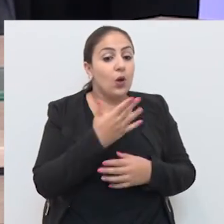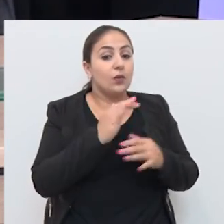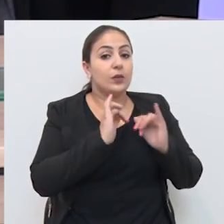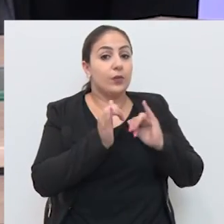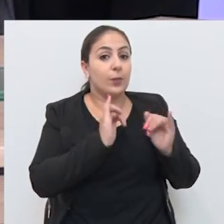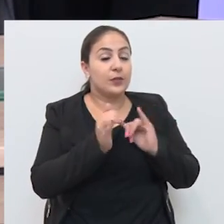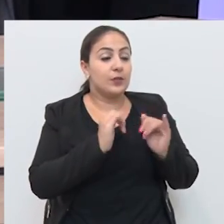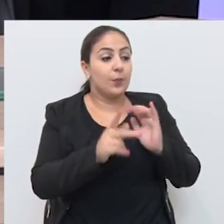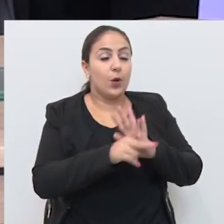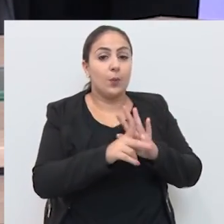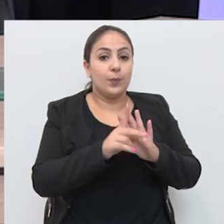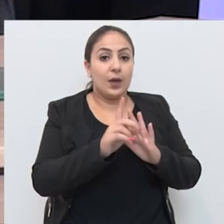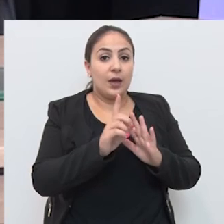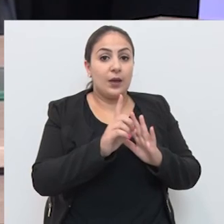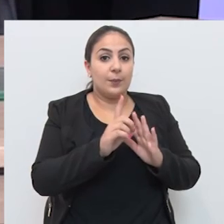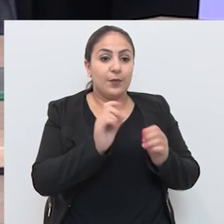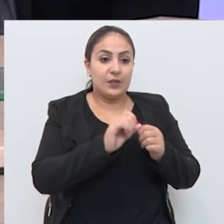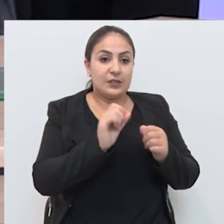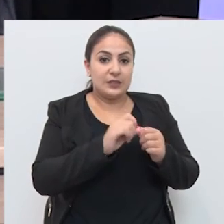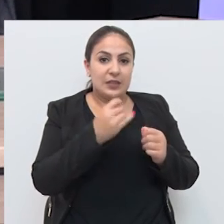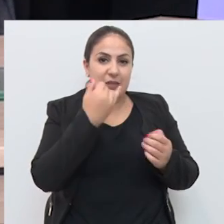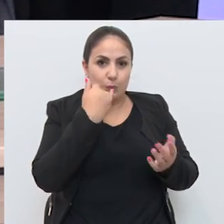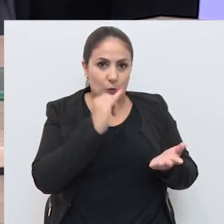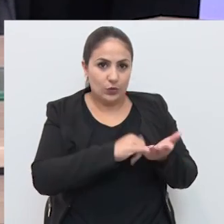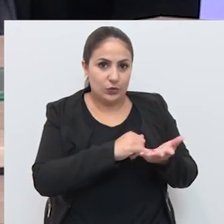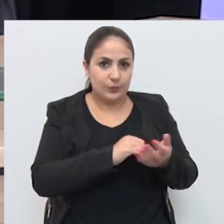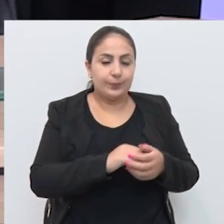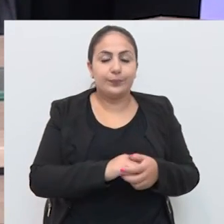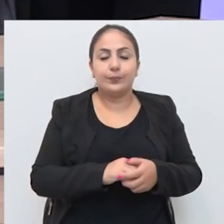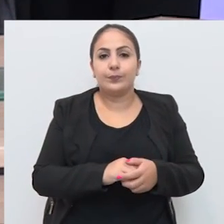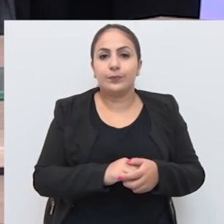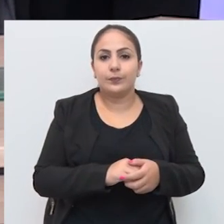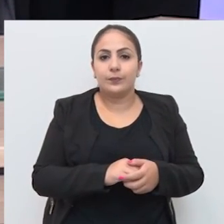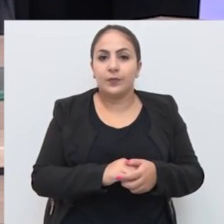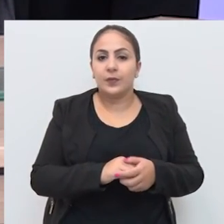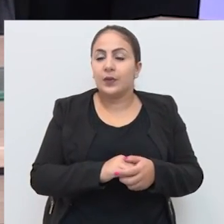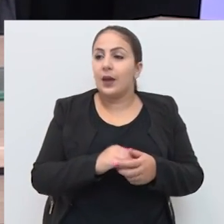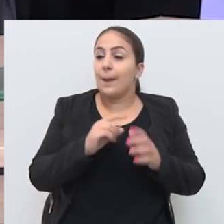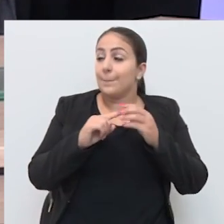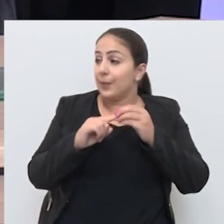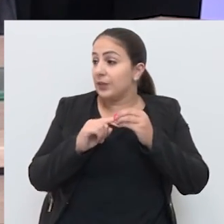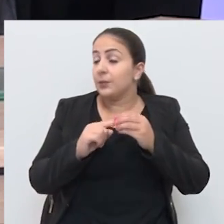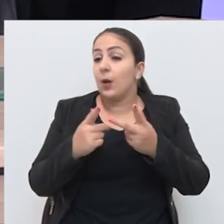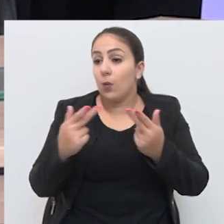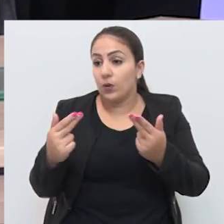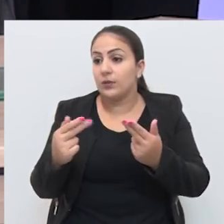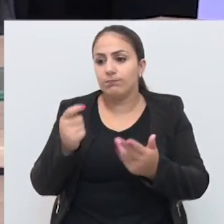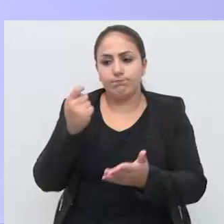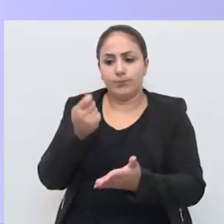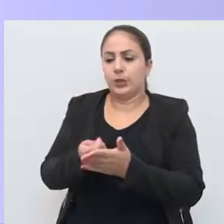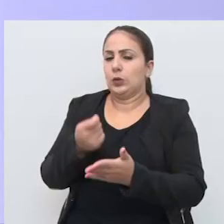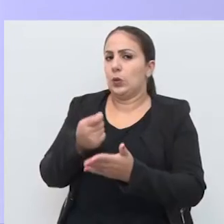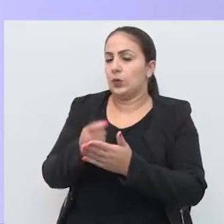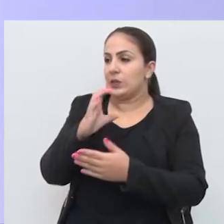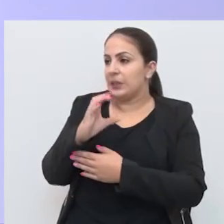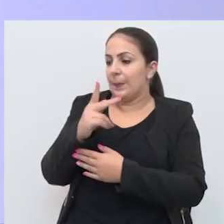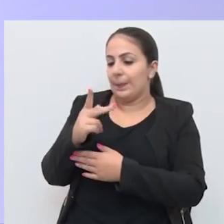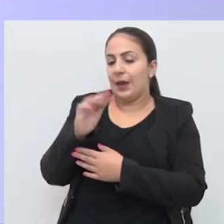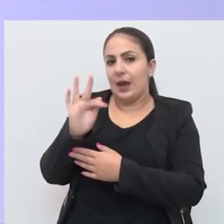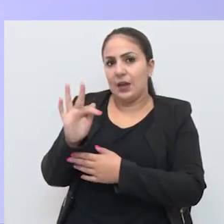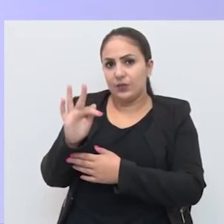na declaração de 2018. Certo. A principal novidade deste ano é a obrigatoriedade do CPF para